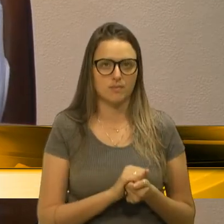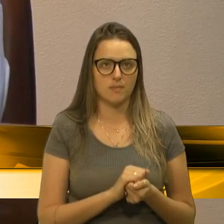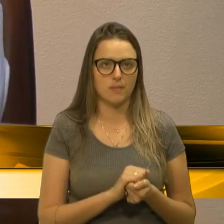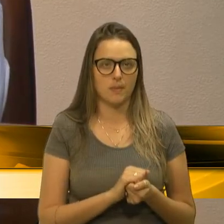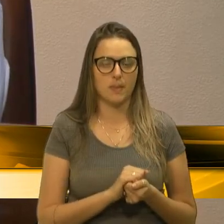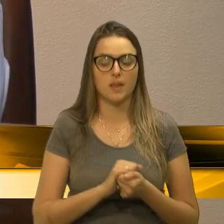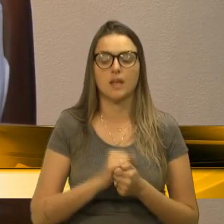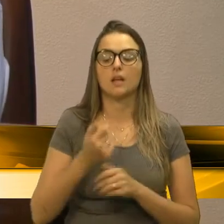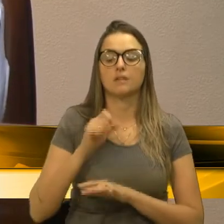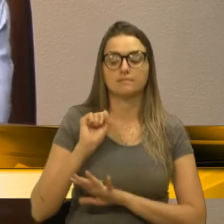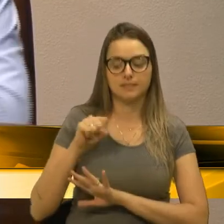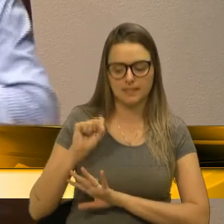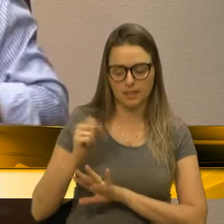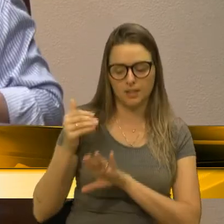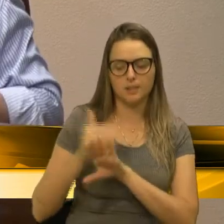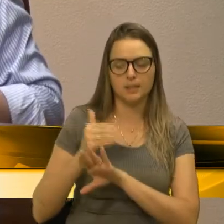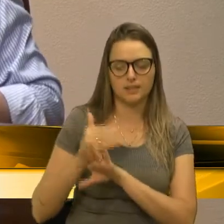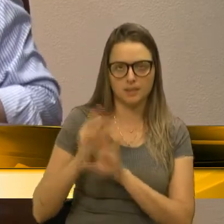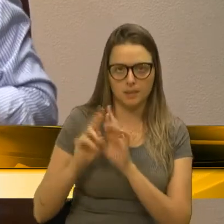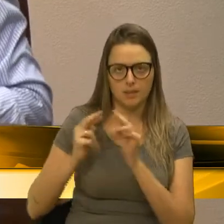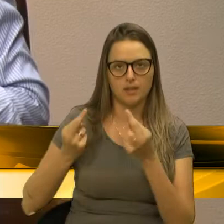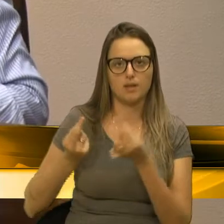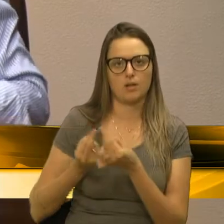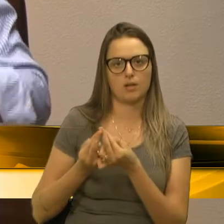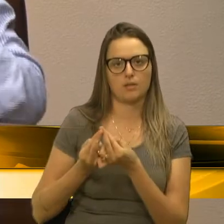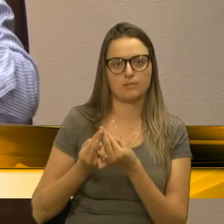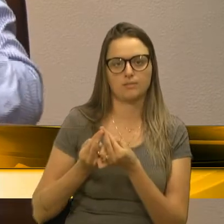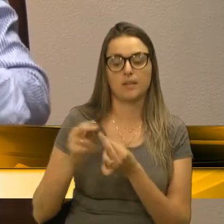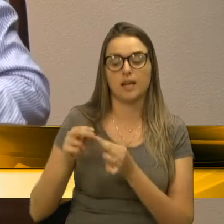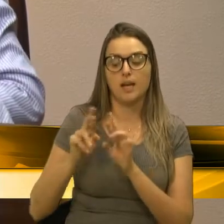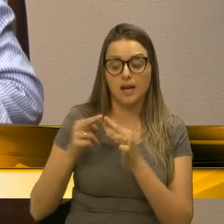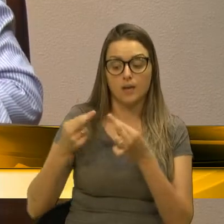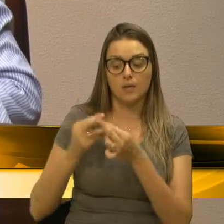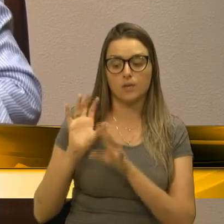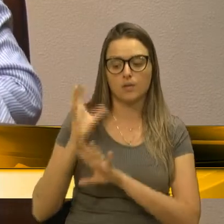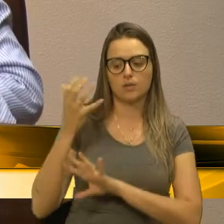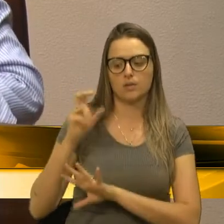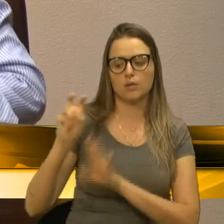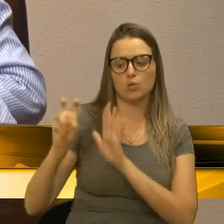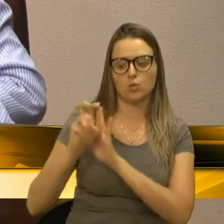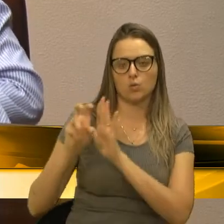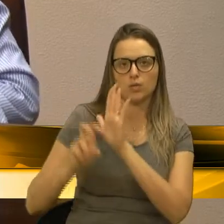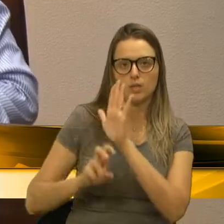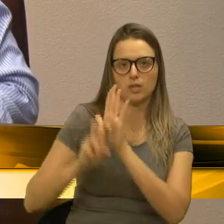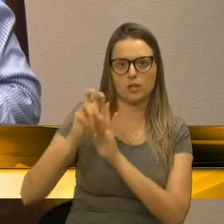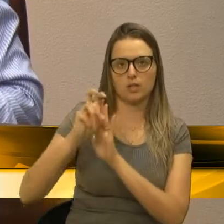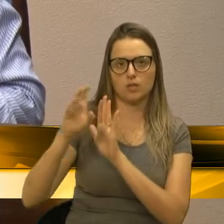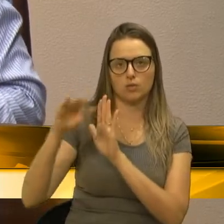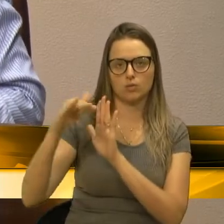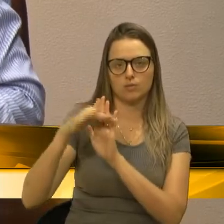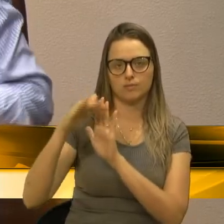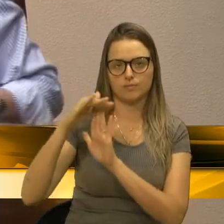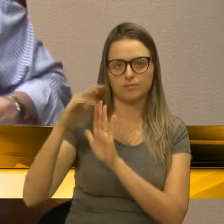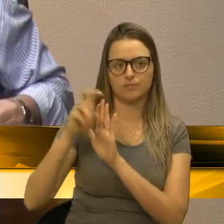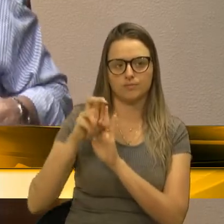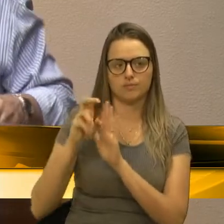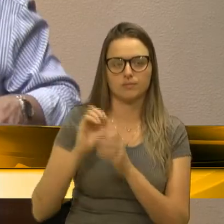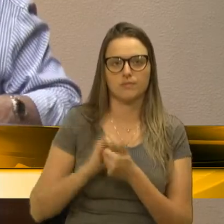sim, participei dessa reunião. Essa reunião aconteceu no 5º andar da Secretaria Municipal da Saúde.